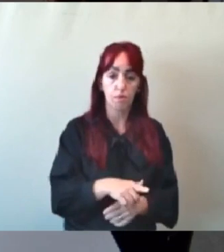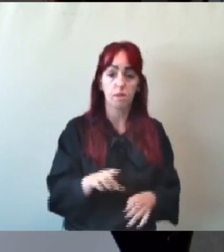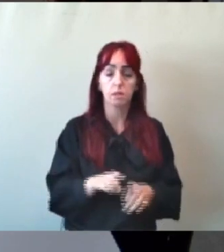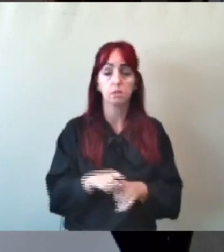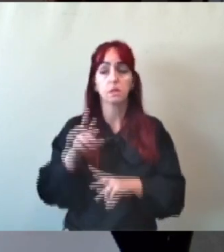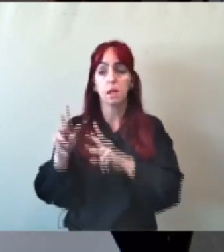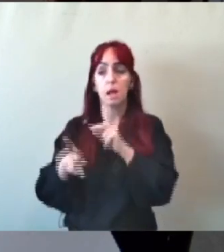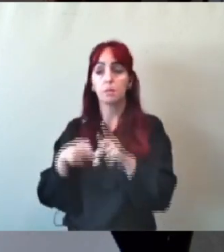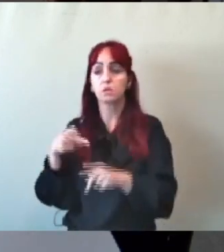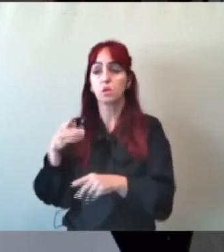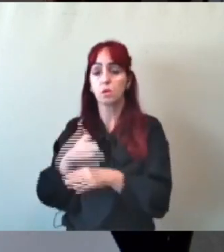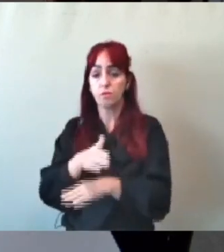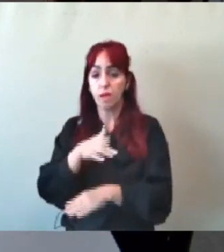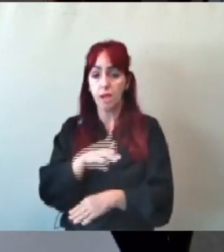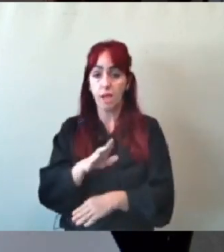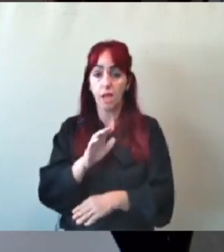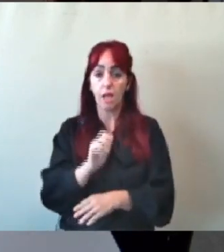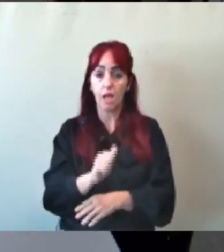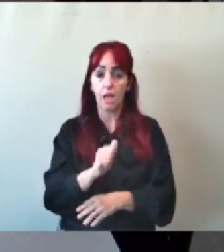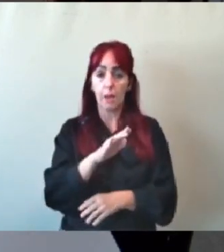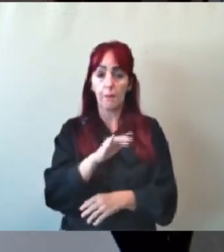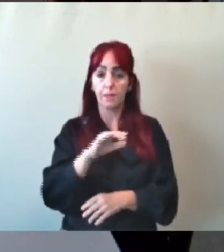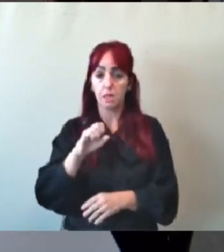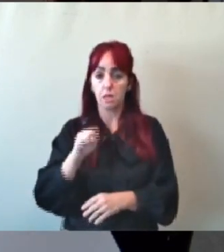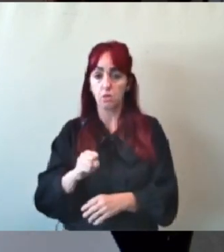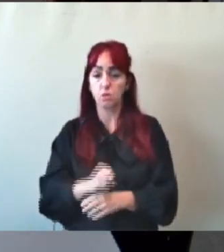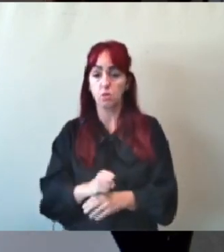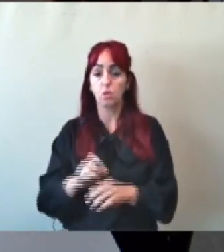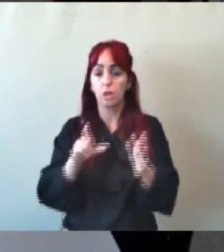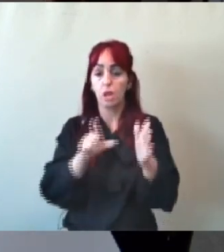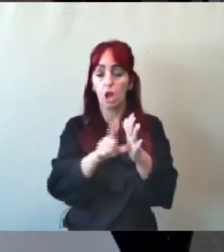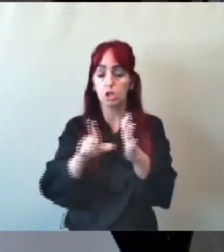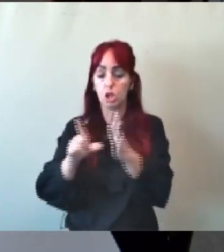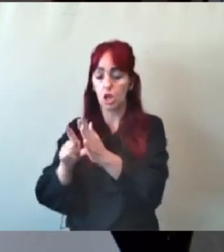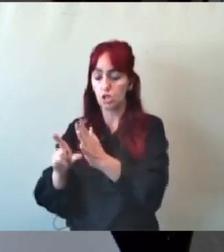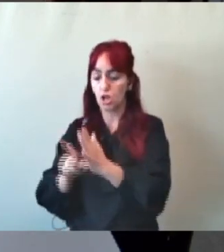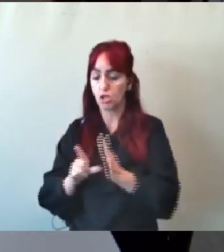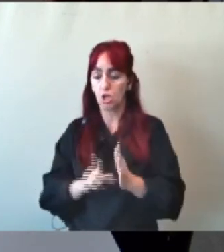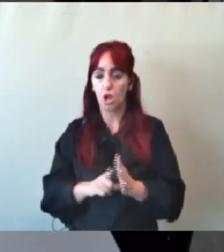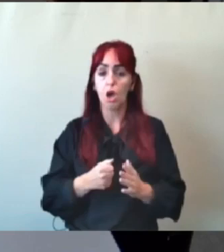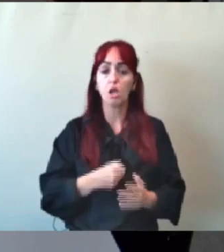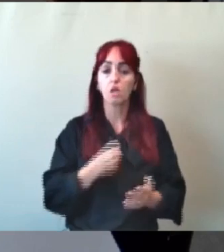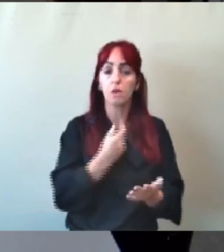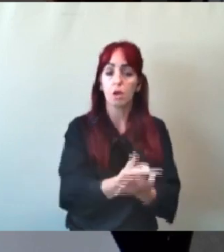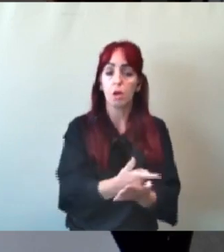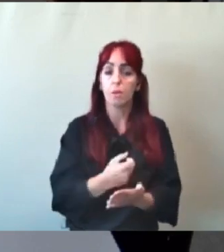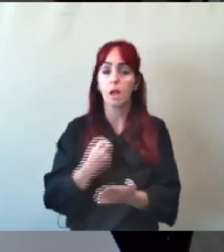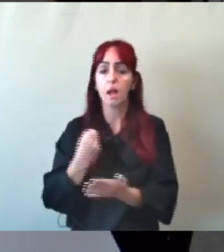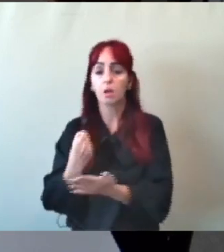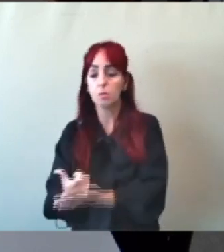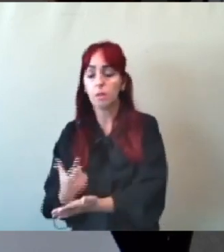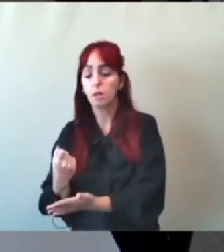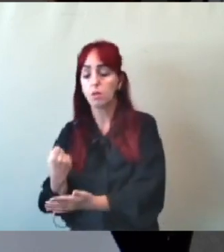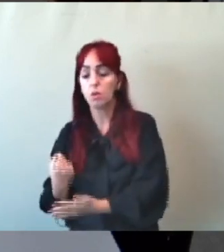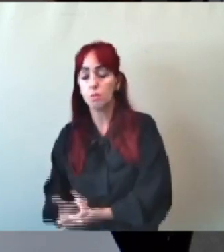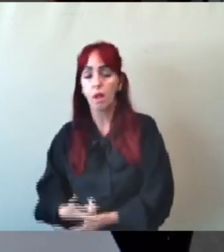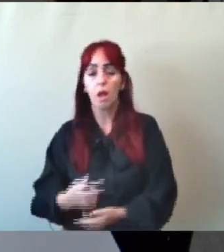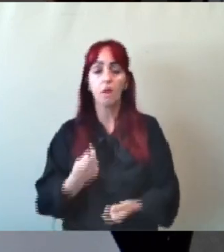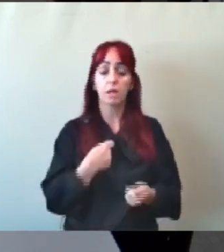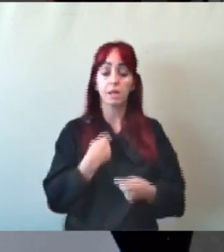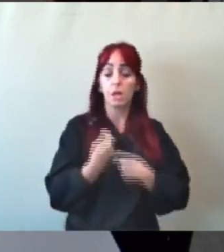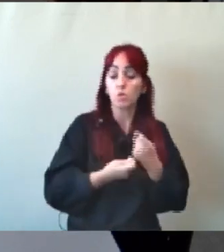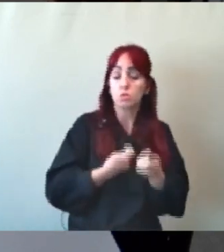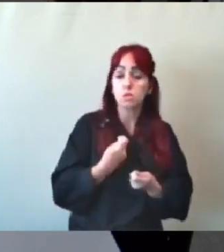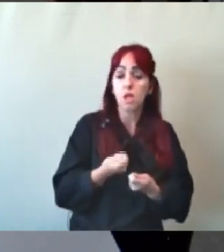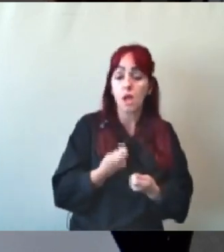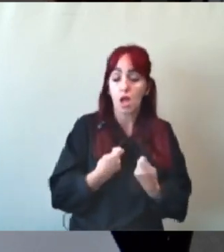comércio X, Y, Z, então ela vai fazer uma compra, uma negociação, então ela já imagina que tem um